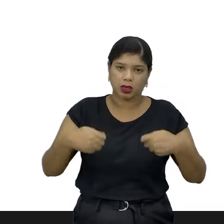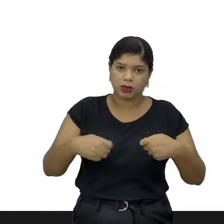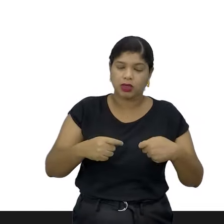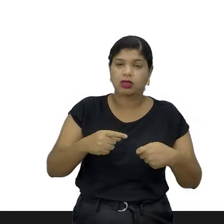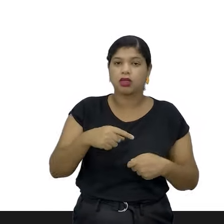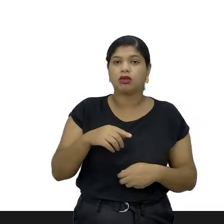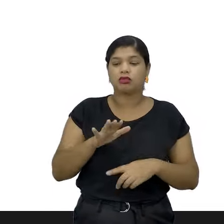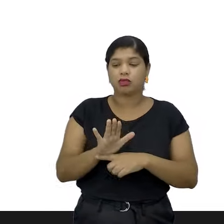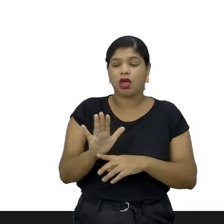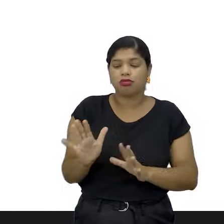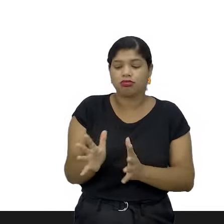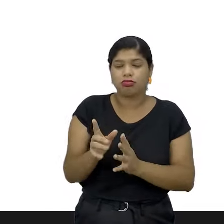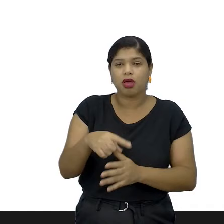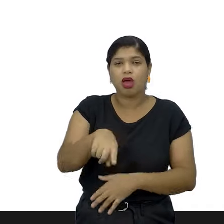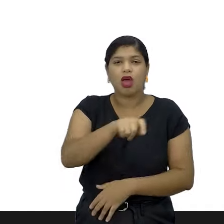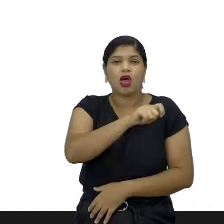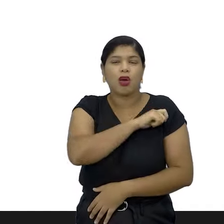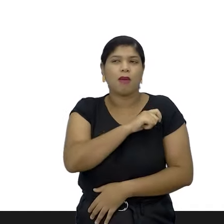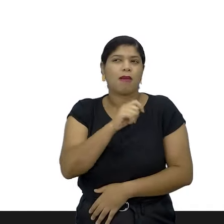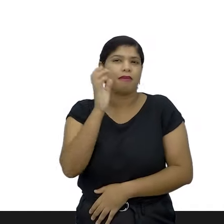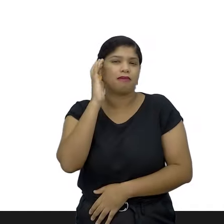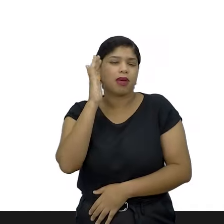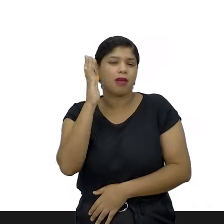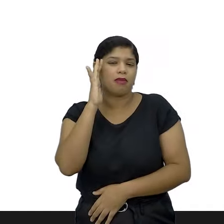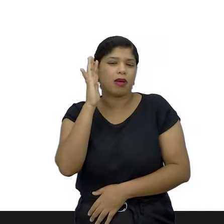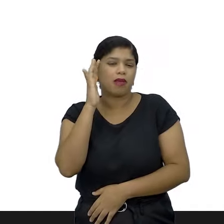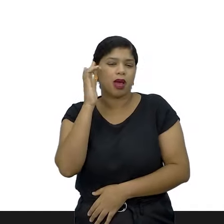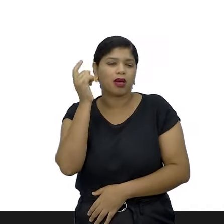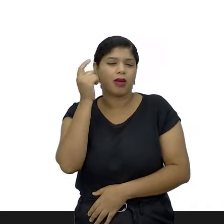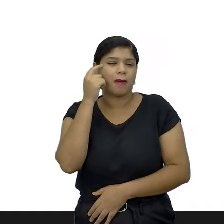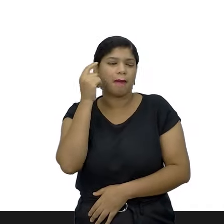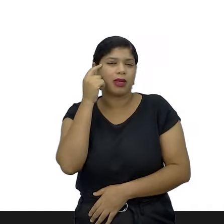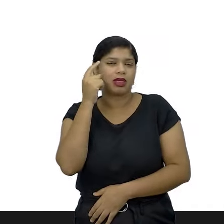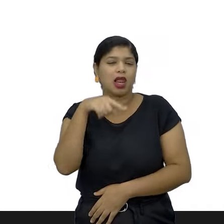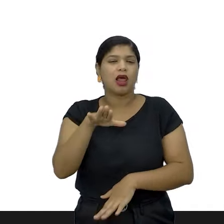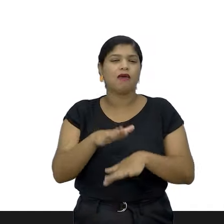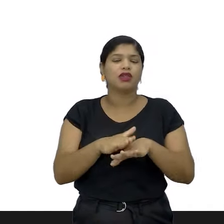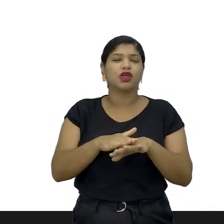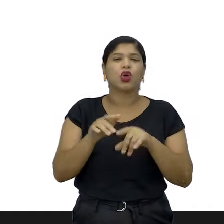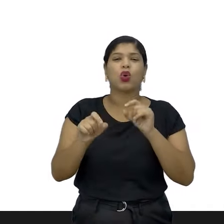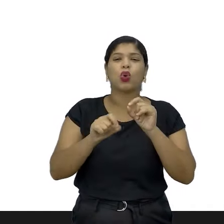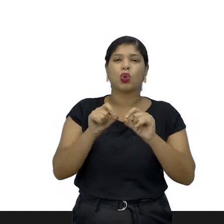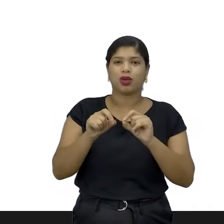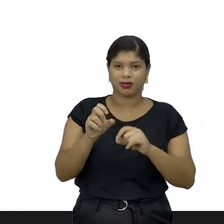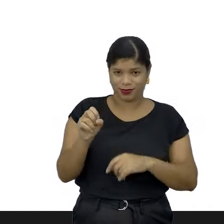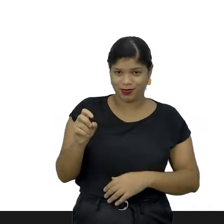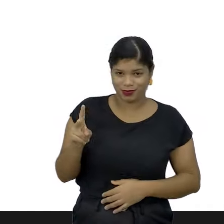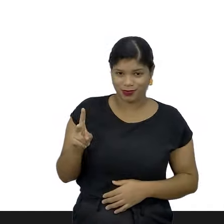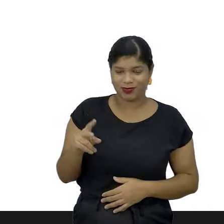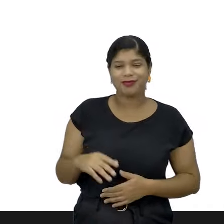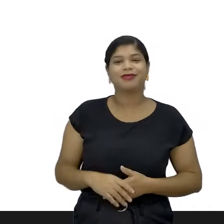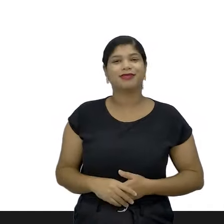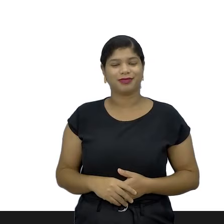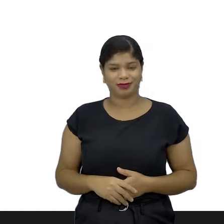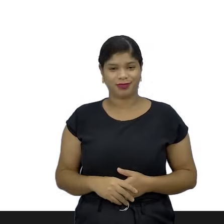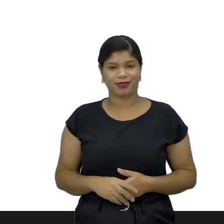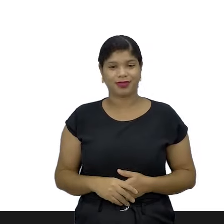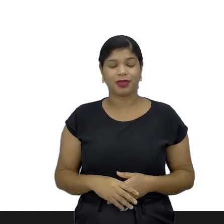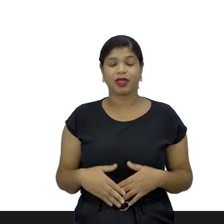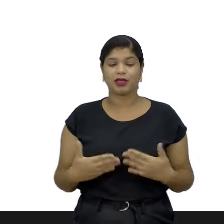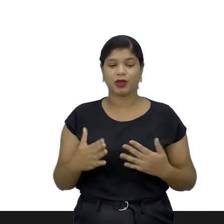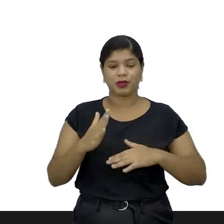discutir, né, e pensar sobre o que eles estão fazendo, ok? Então, em termos